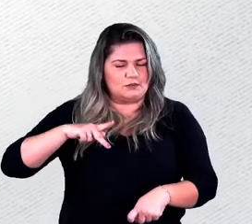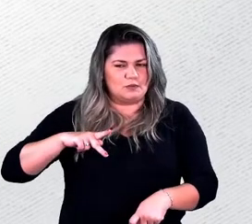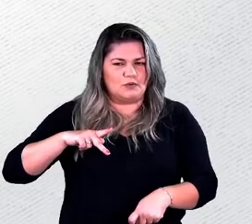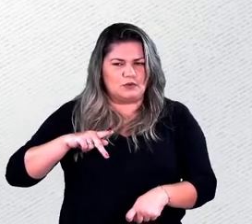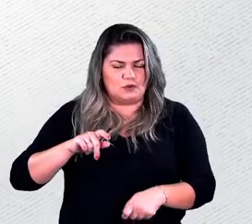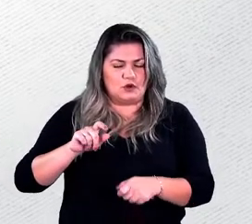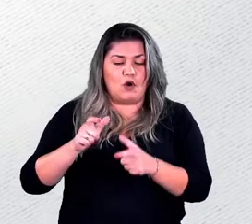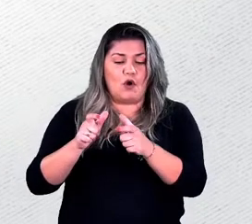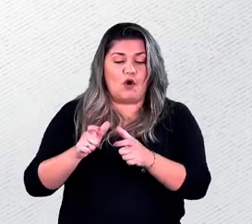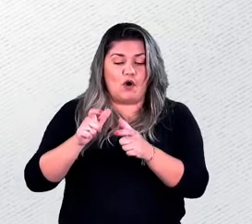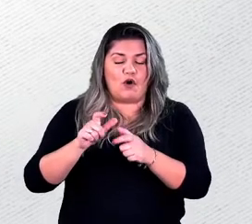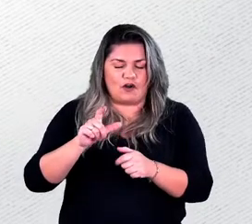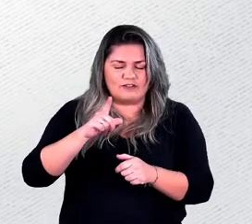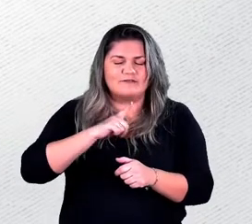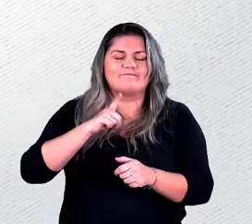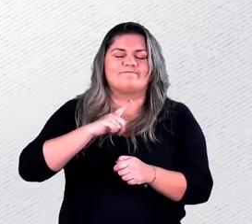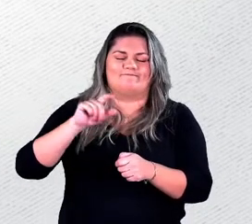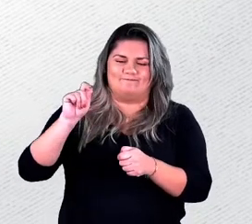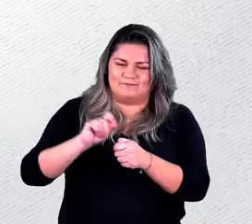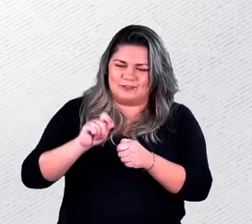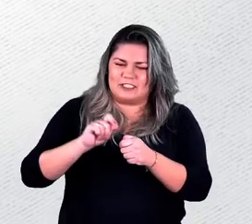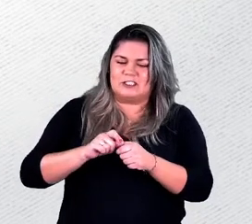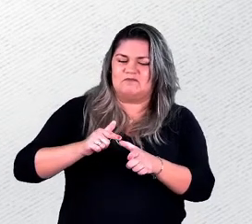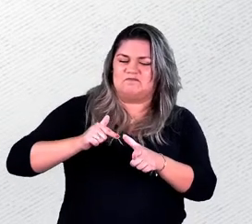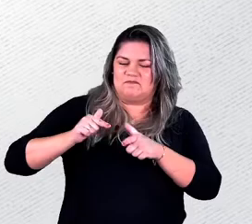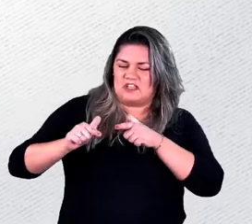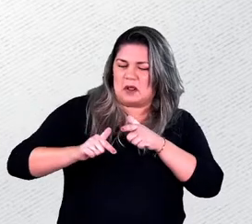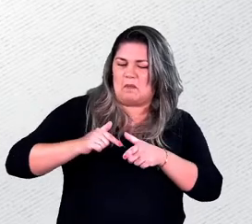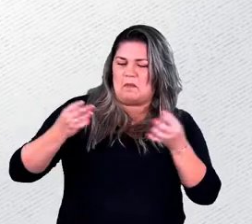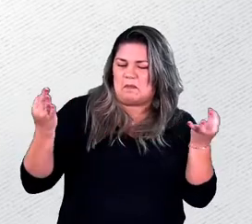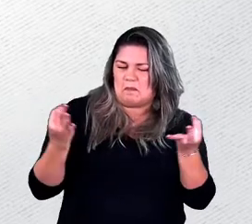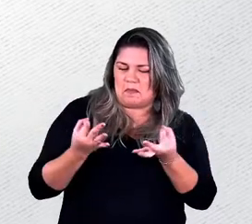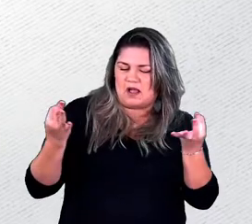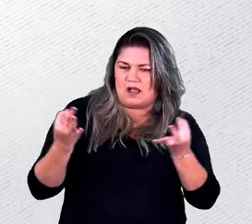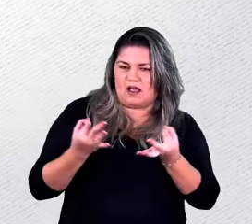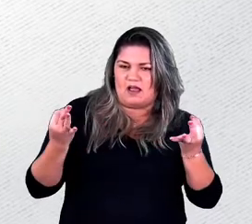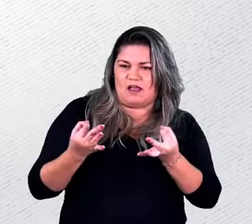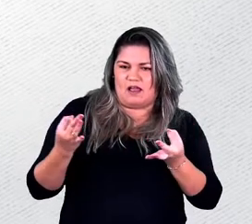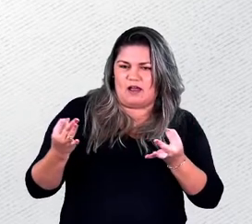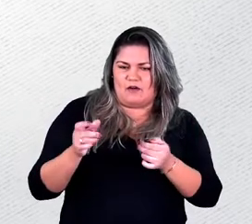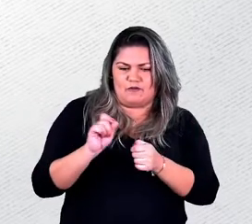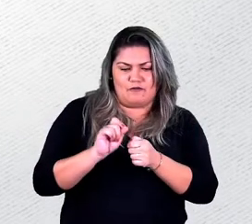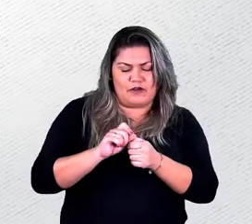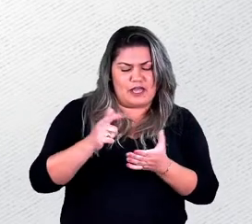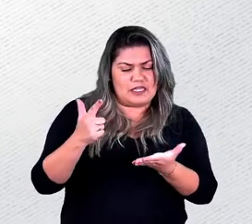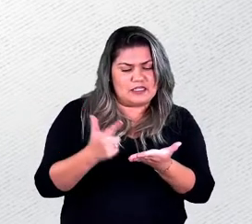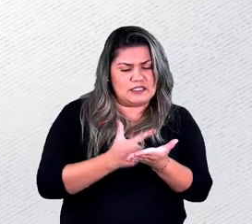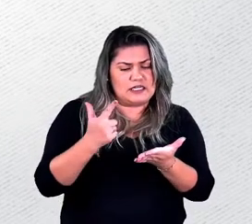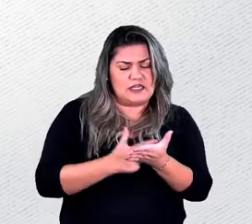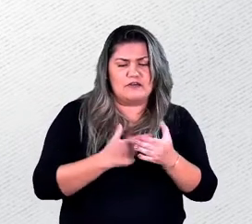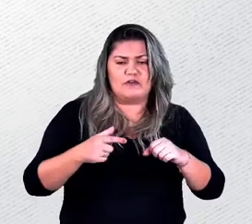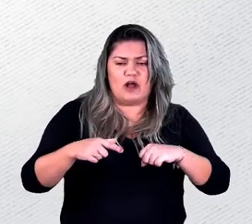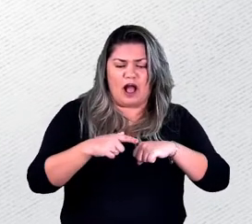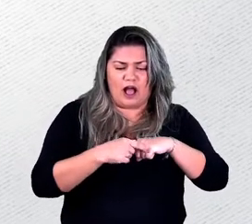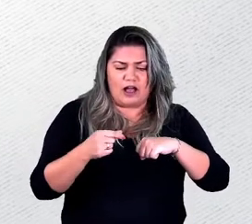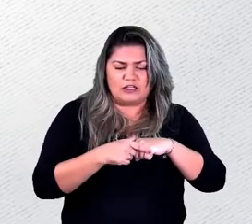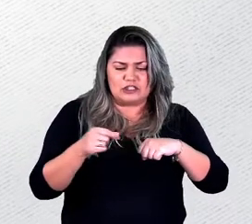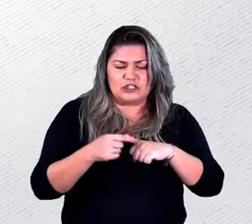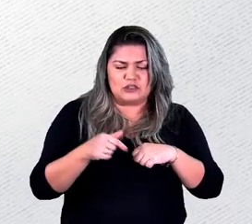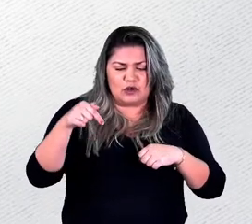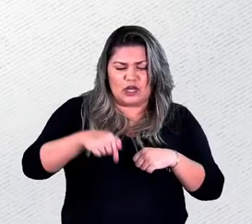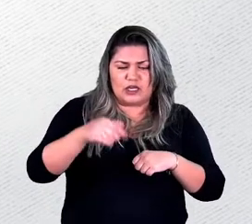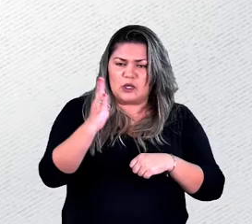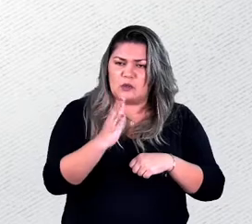onde vem realizando abre parentes um magistral trabalho autor de livros e artigos publicados no Brasil e exterior